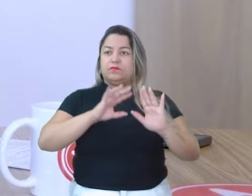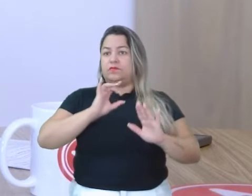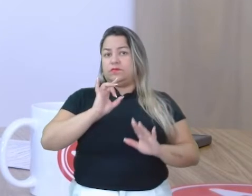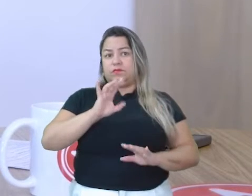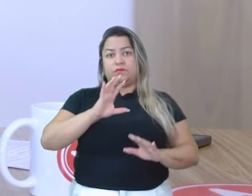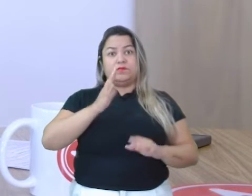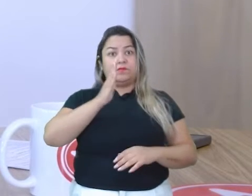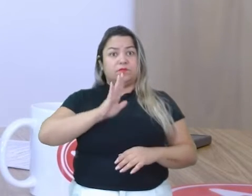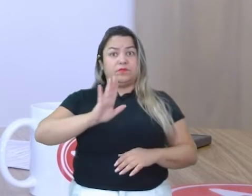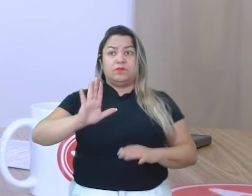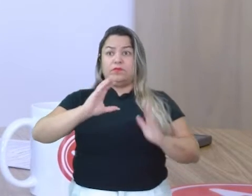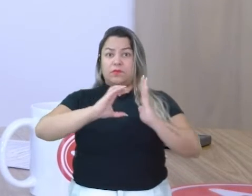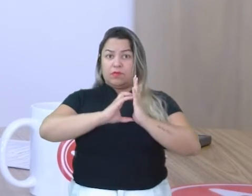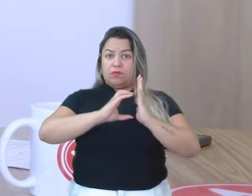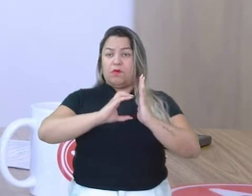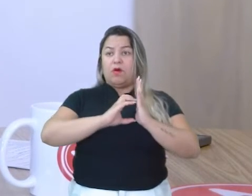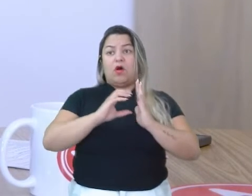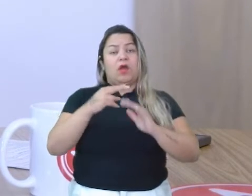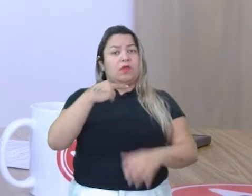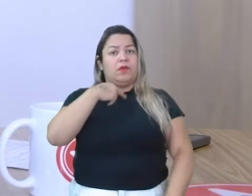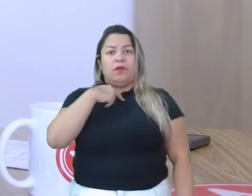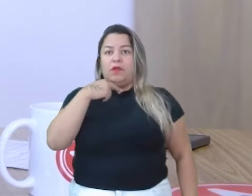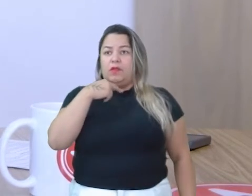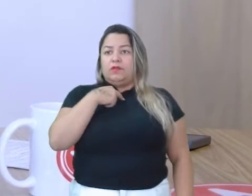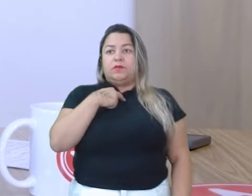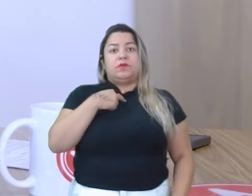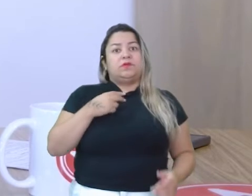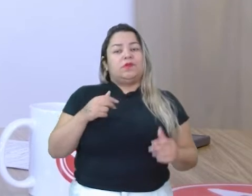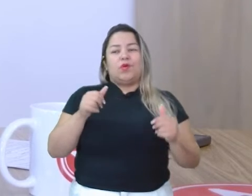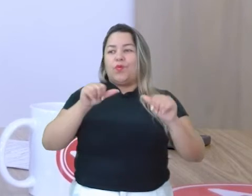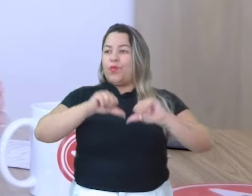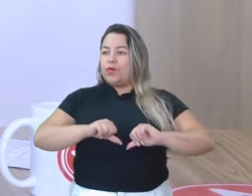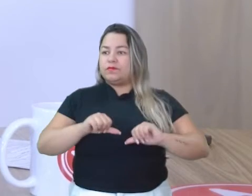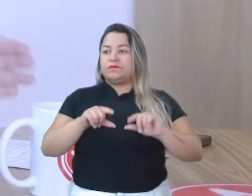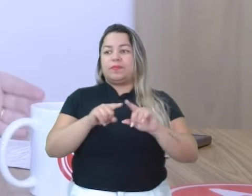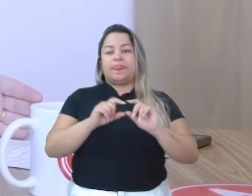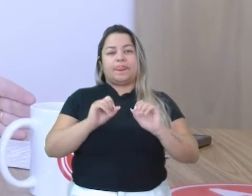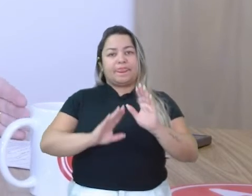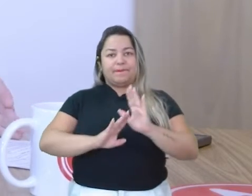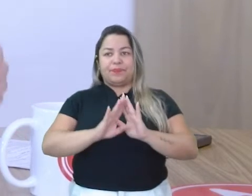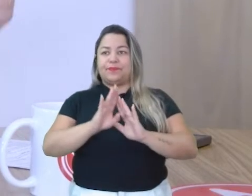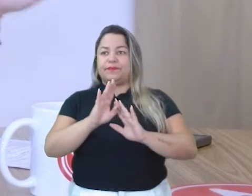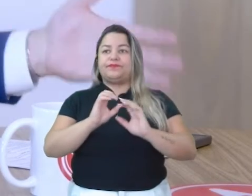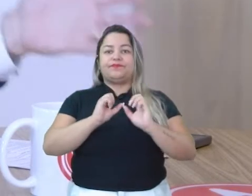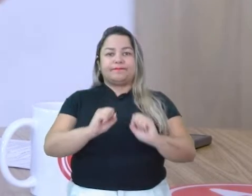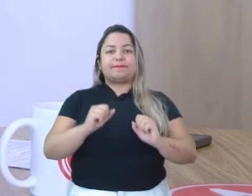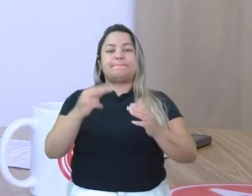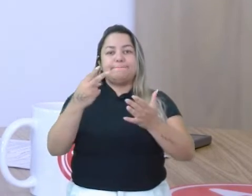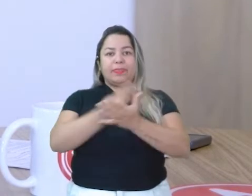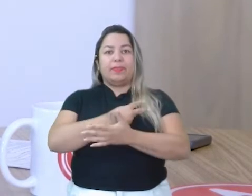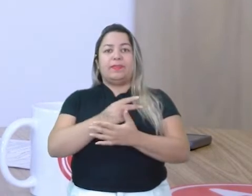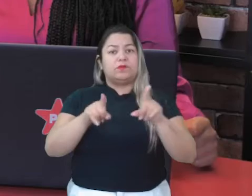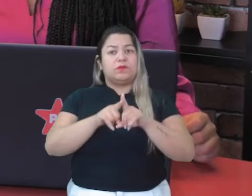a candidatura que pode fazer esse impulsionamento. De novo, não pode ser um impulsionamento negativo. A sanção é muito alta em cima disso e pode gerar até